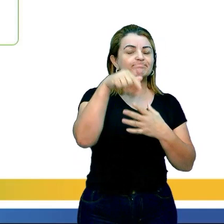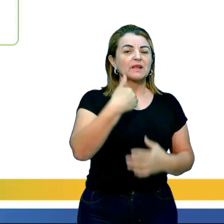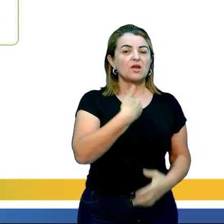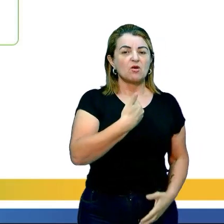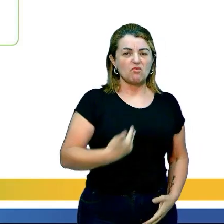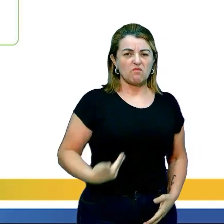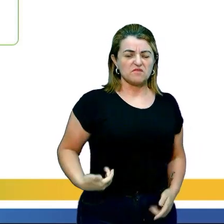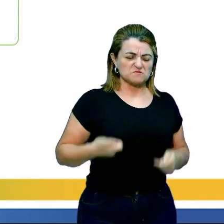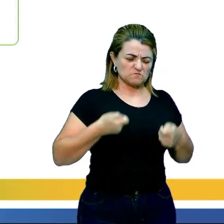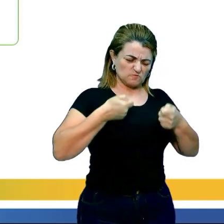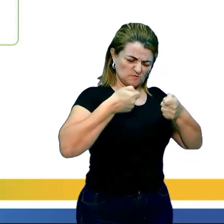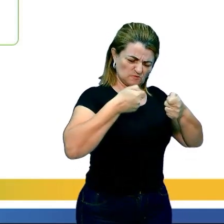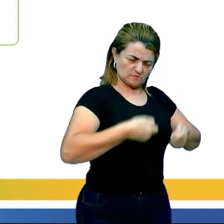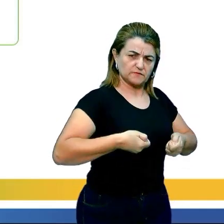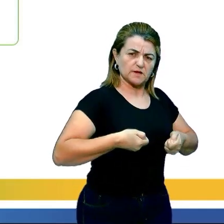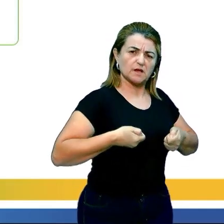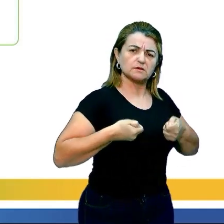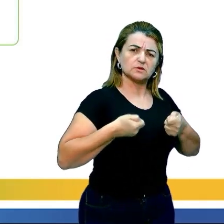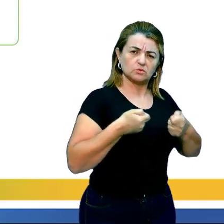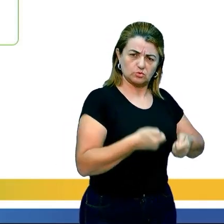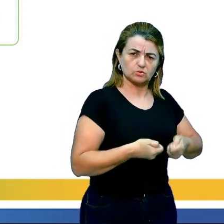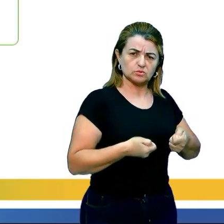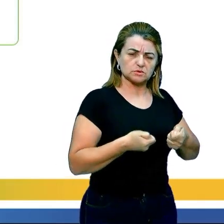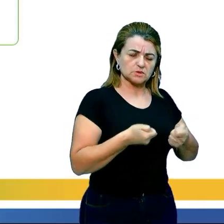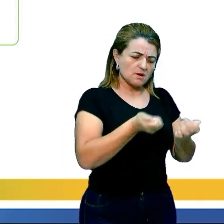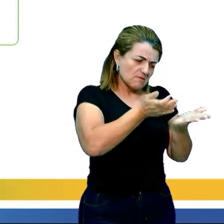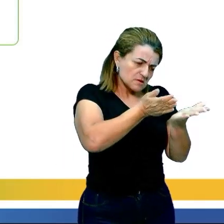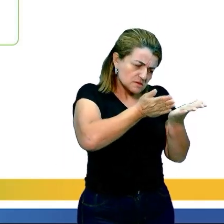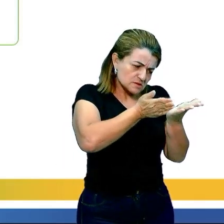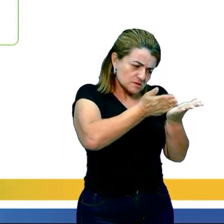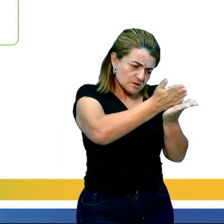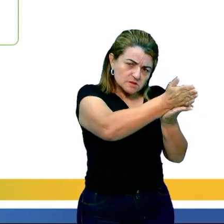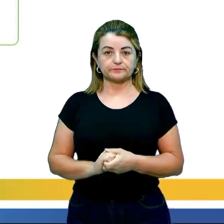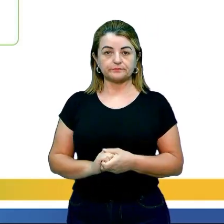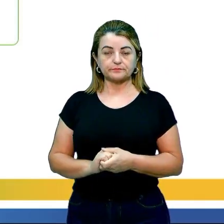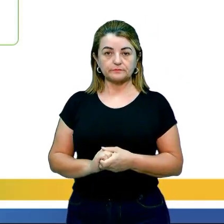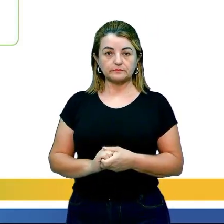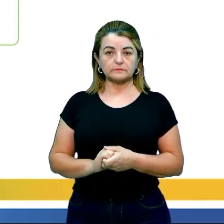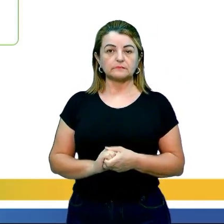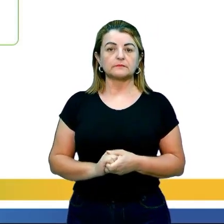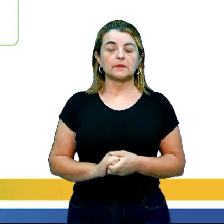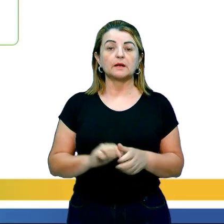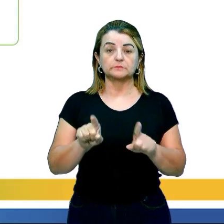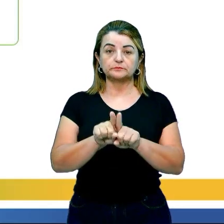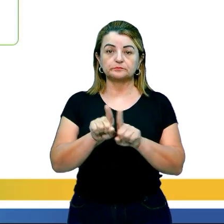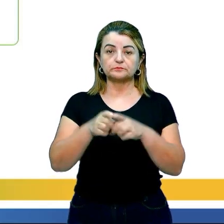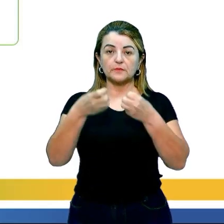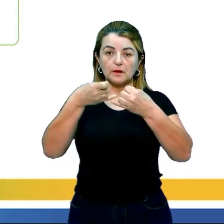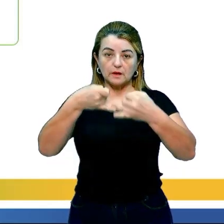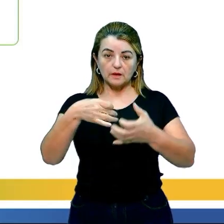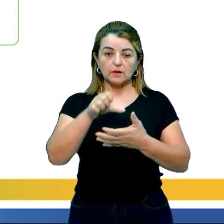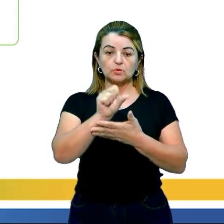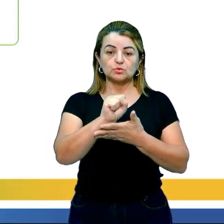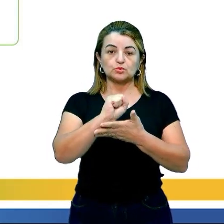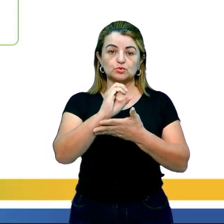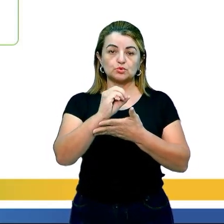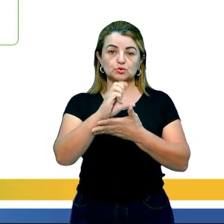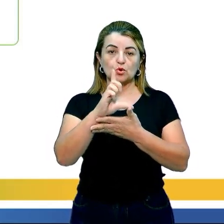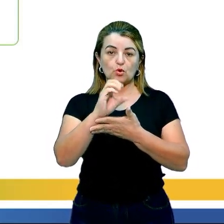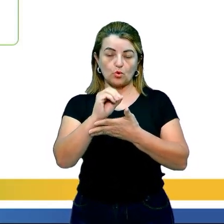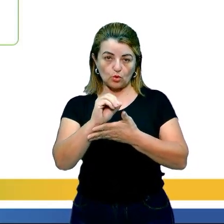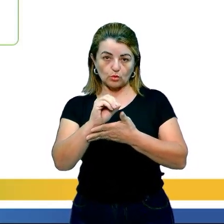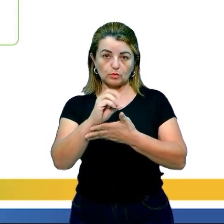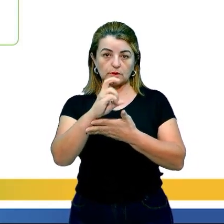né Severa o rigoroso né para seguir a leis com firmeza Nós também vamos falar de solo em